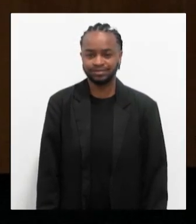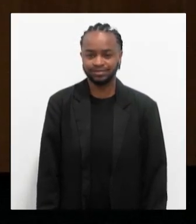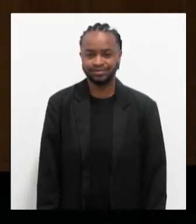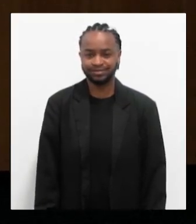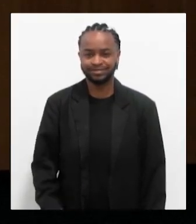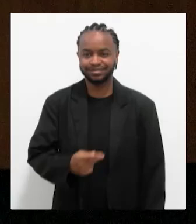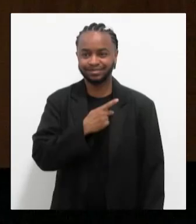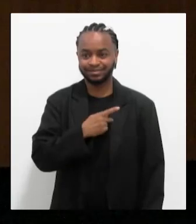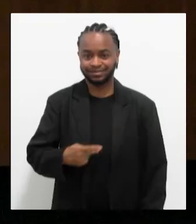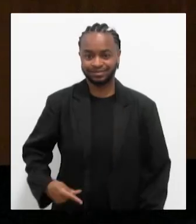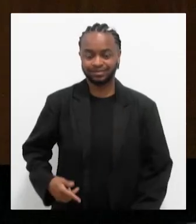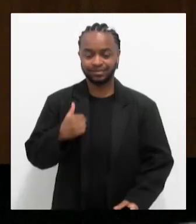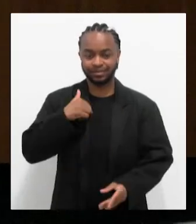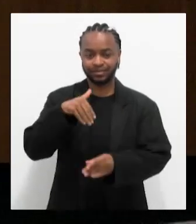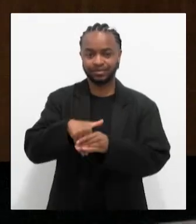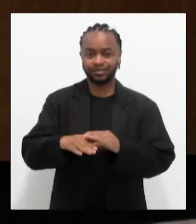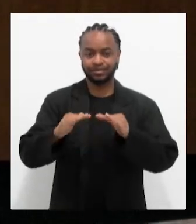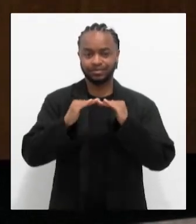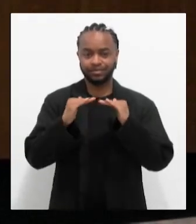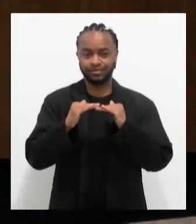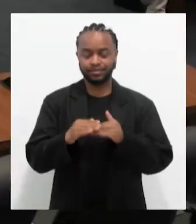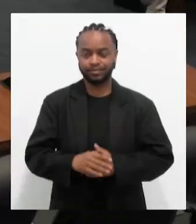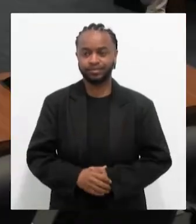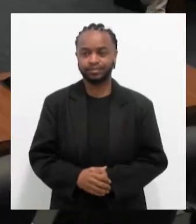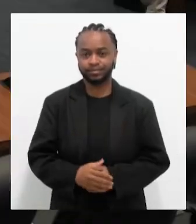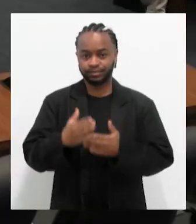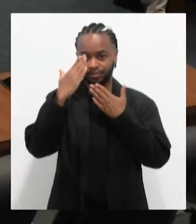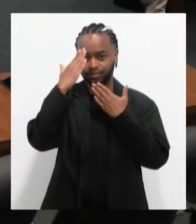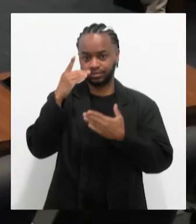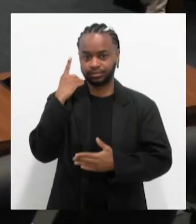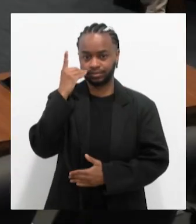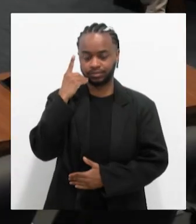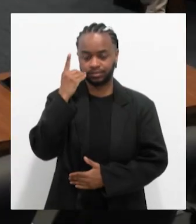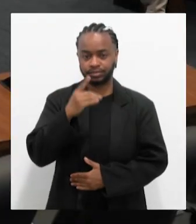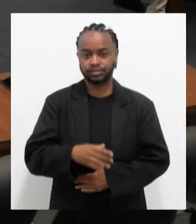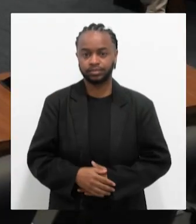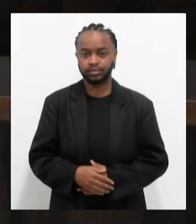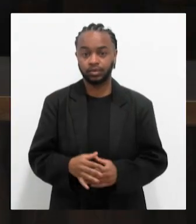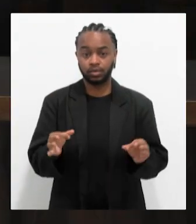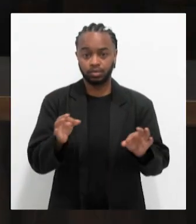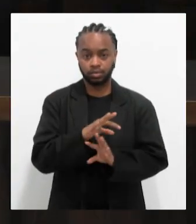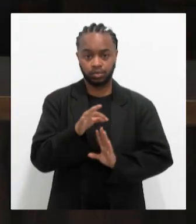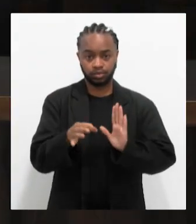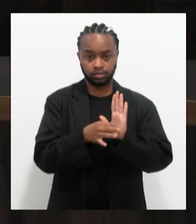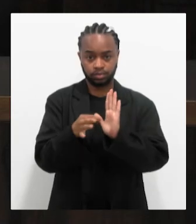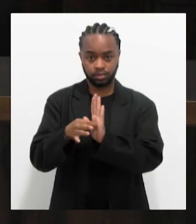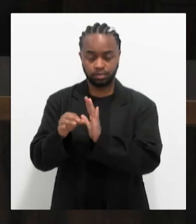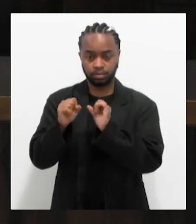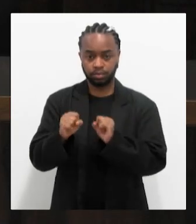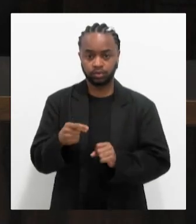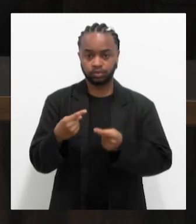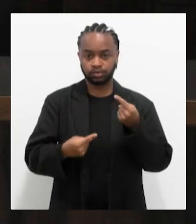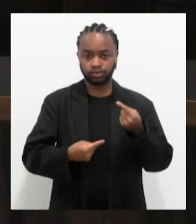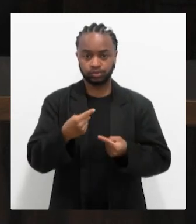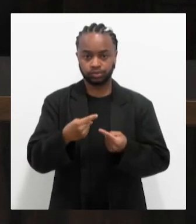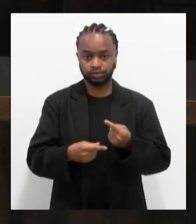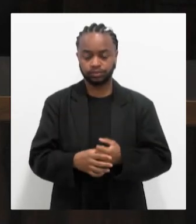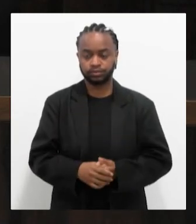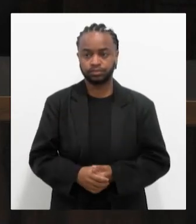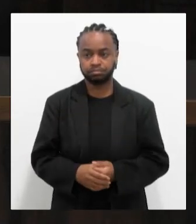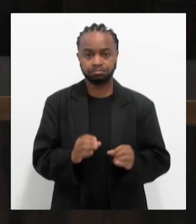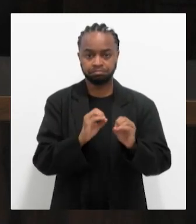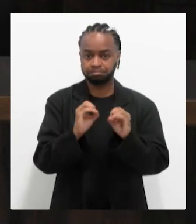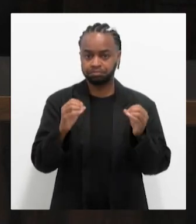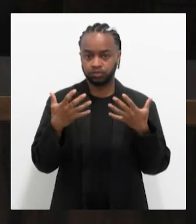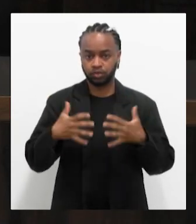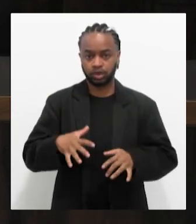Presidente, voto favorável. Obrigado, deputado Munir. Com os pareceres emitidos em discussão. Não